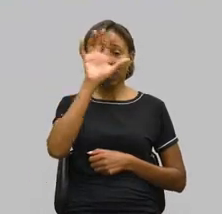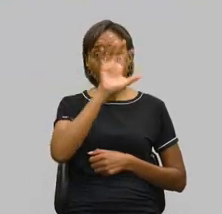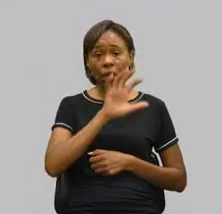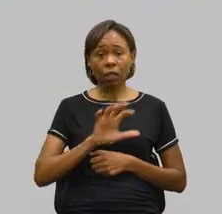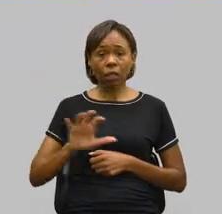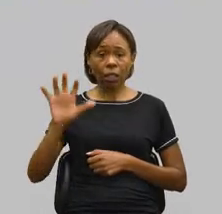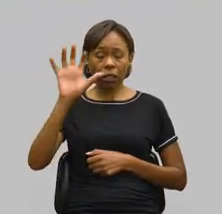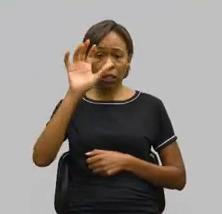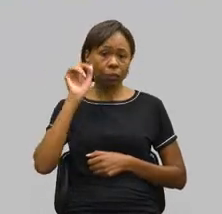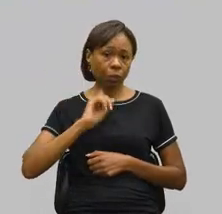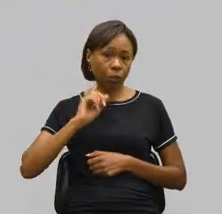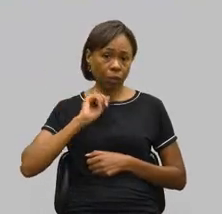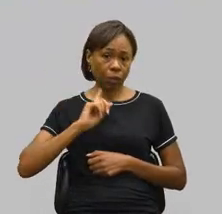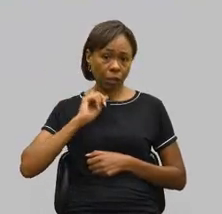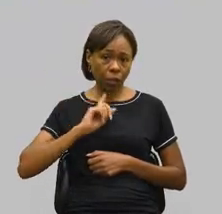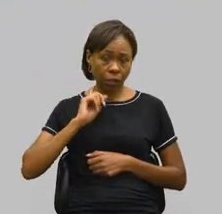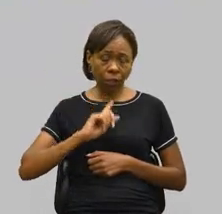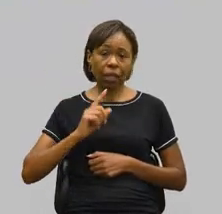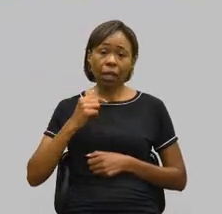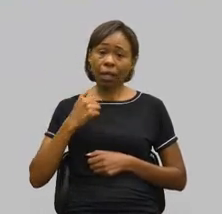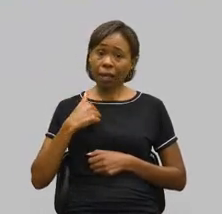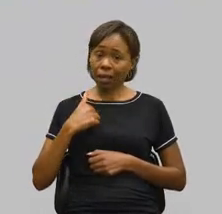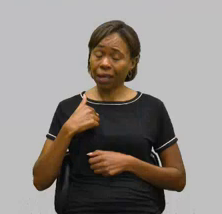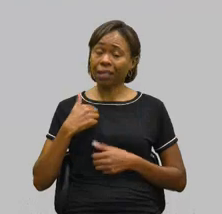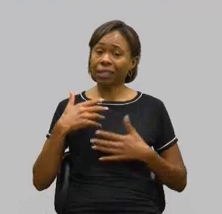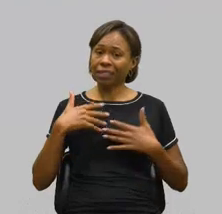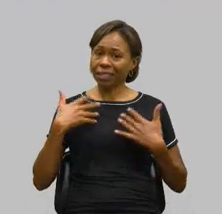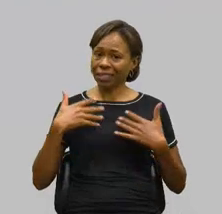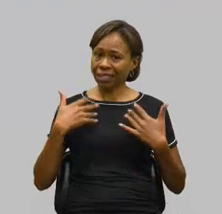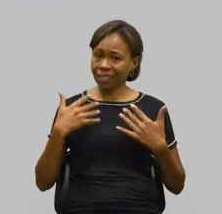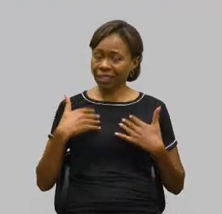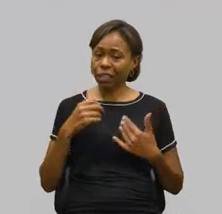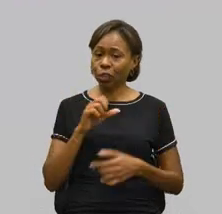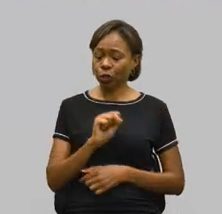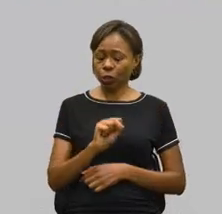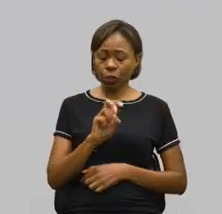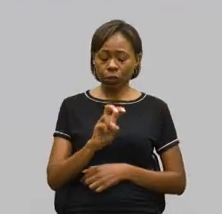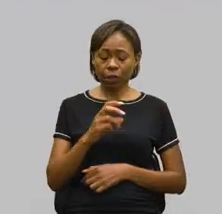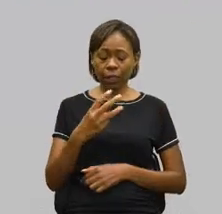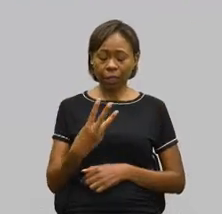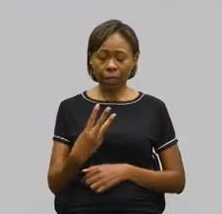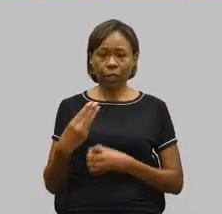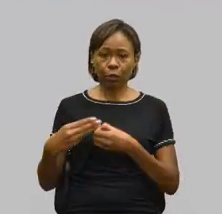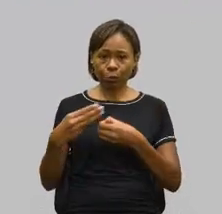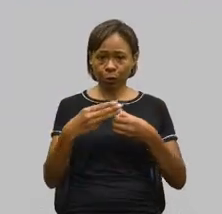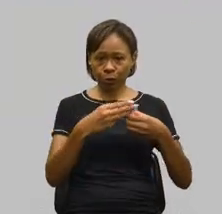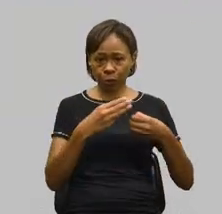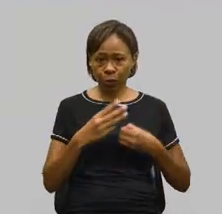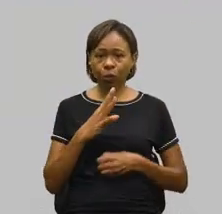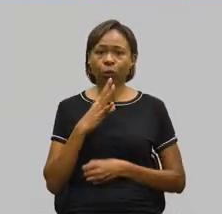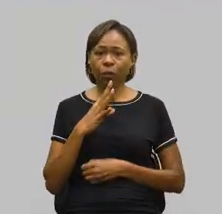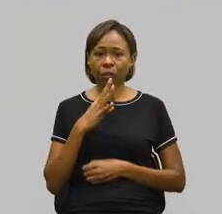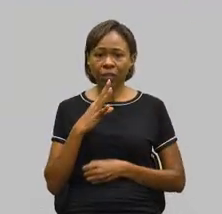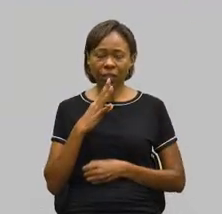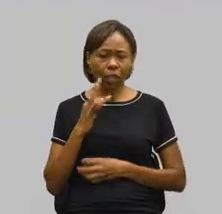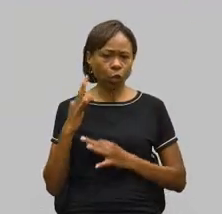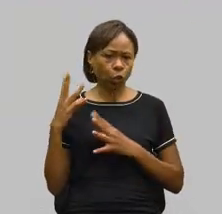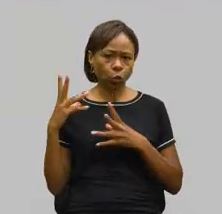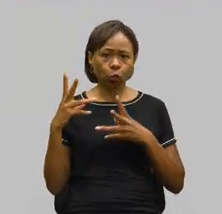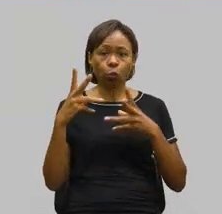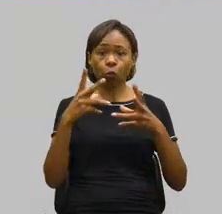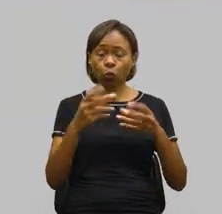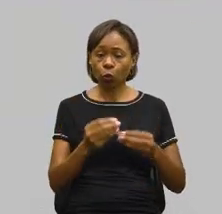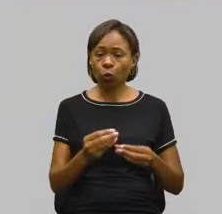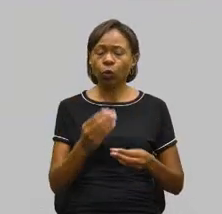terei eh o privilégio de conhecer os 853 municípios mas tem o privilégio de conhecer todas as regiões e saber